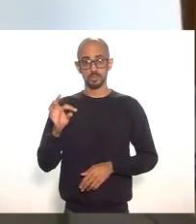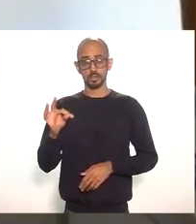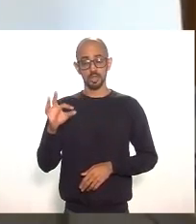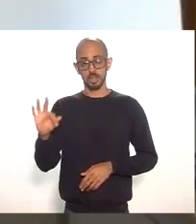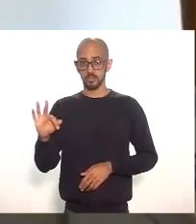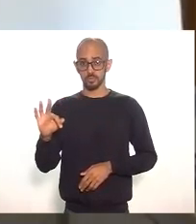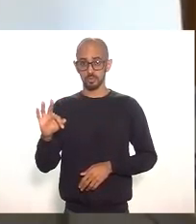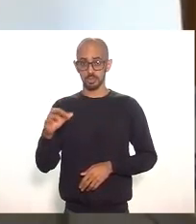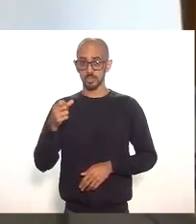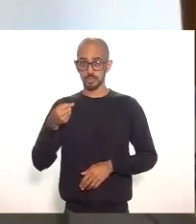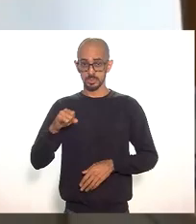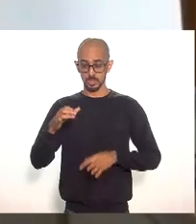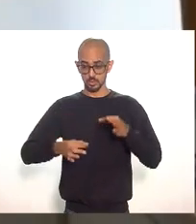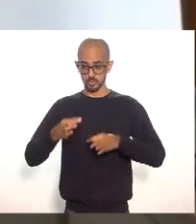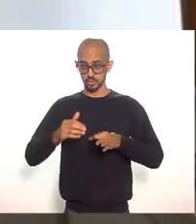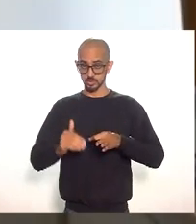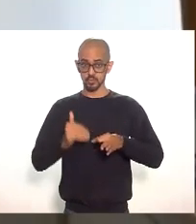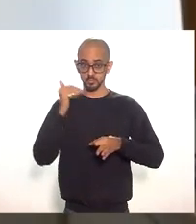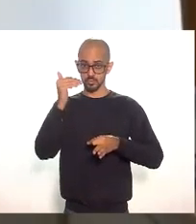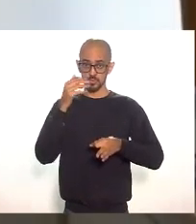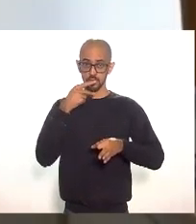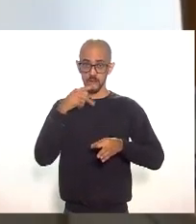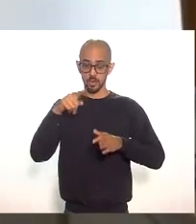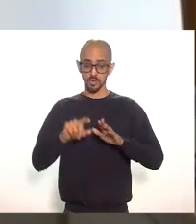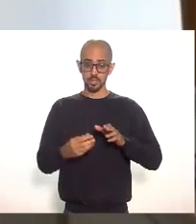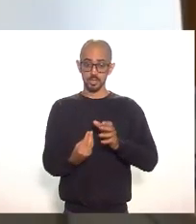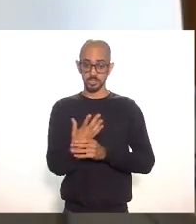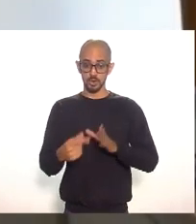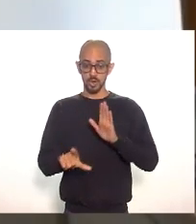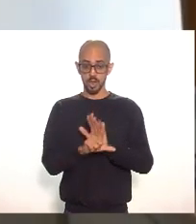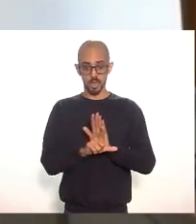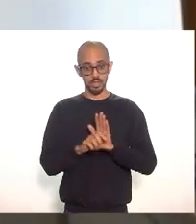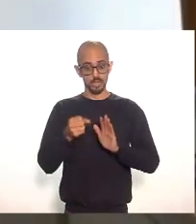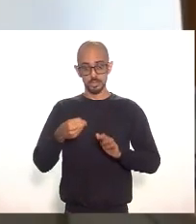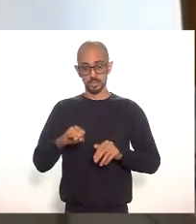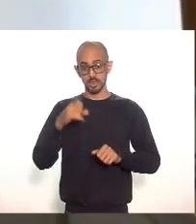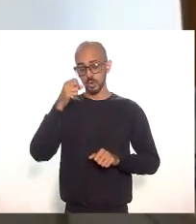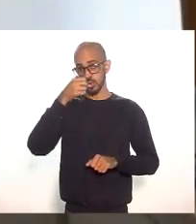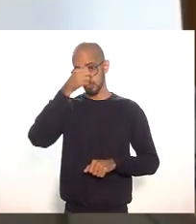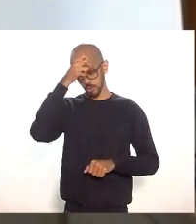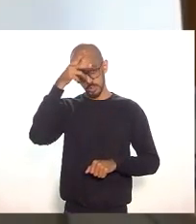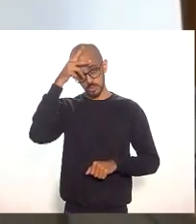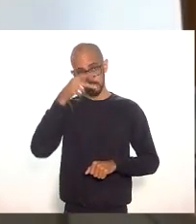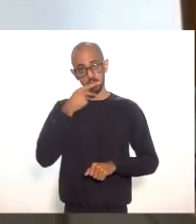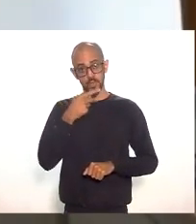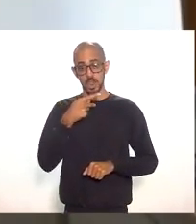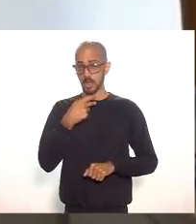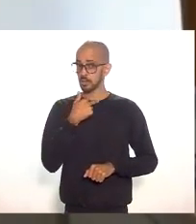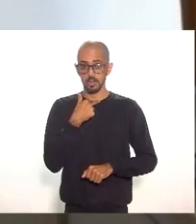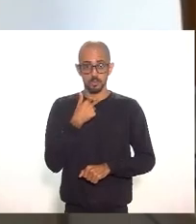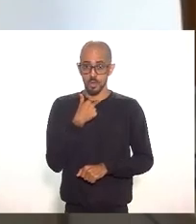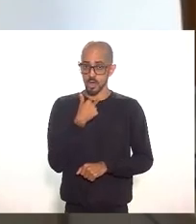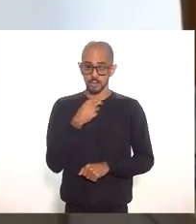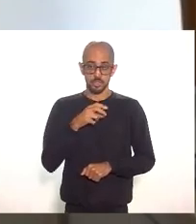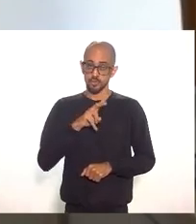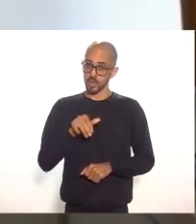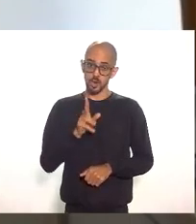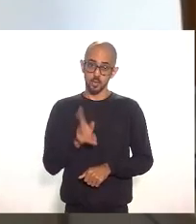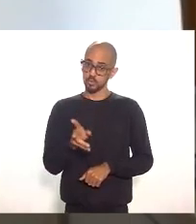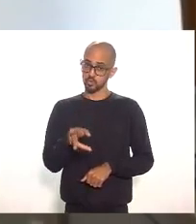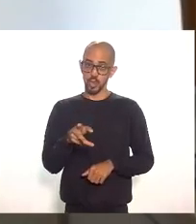pode isso e o município diz que não pode isso, vale o mais restritivo, que é o do